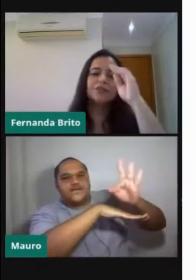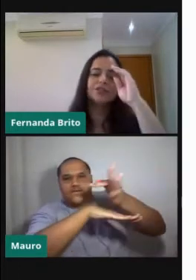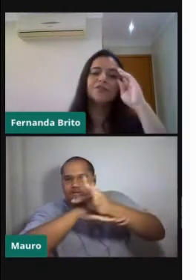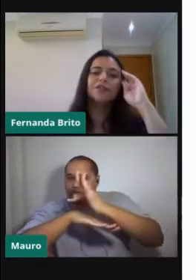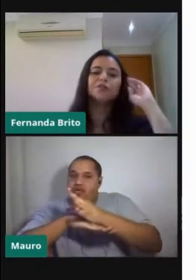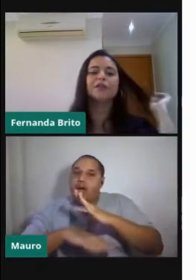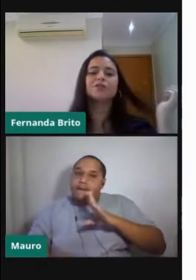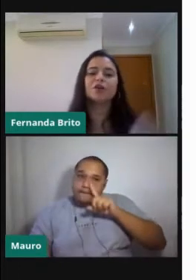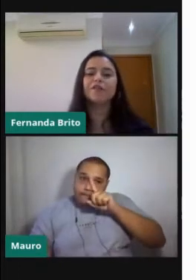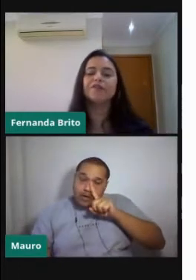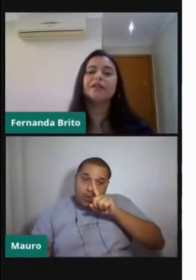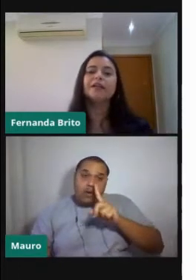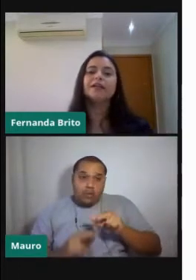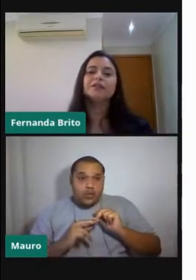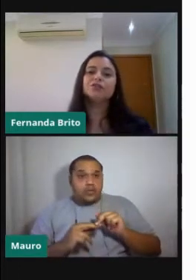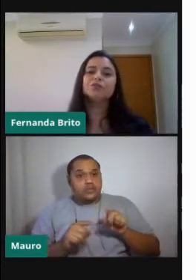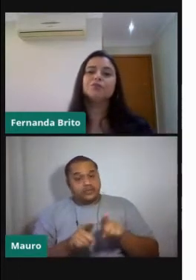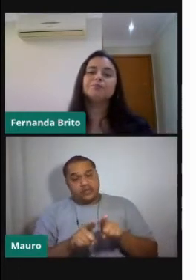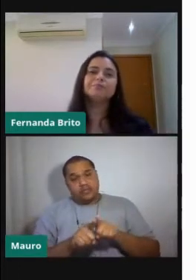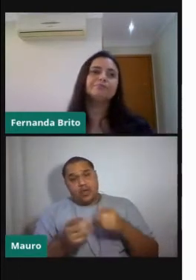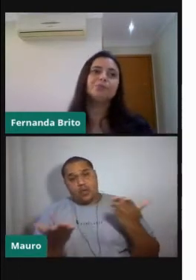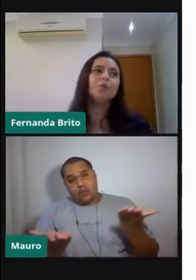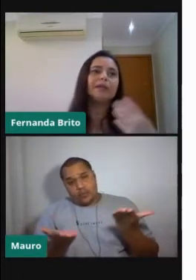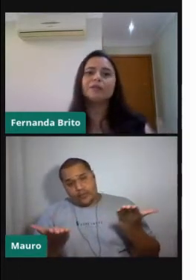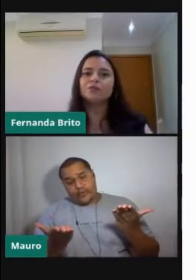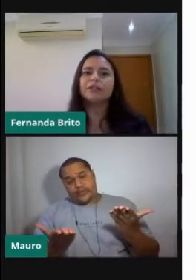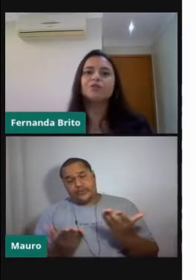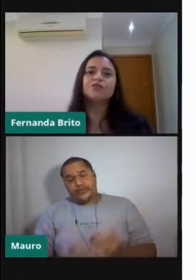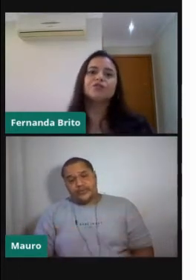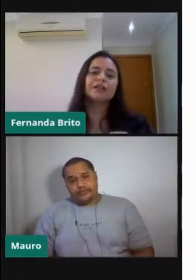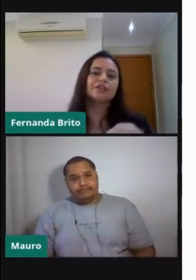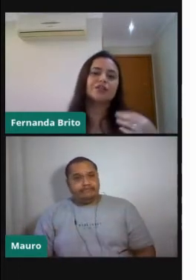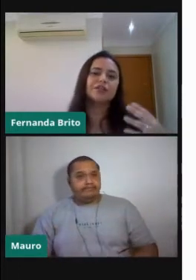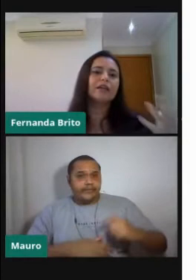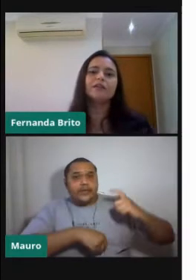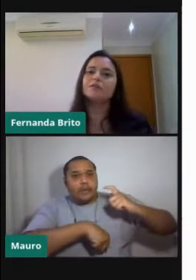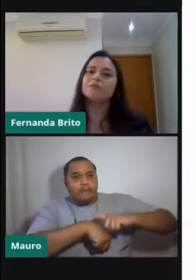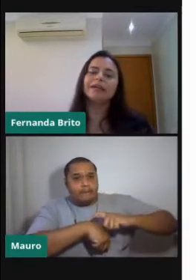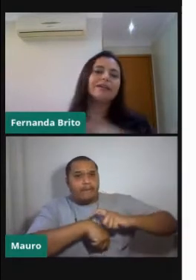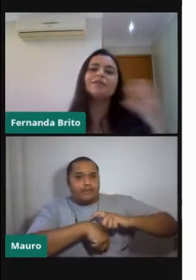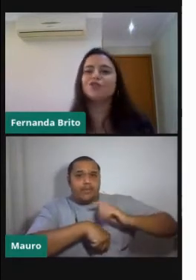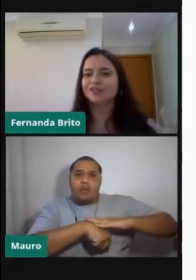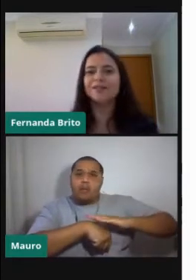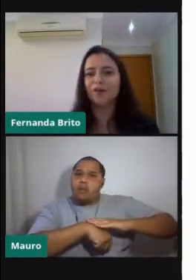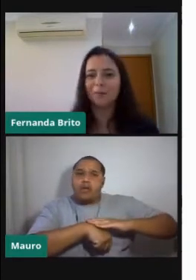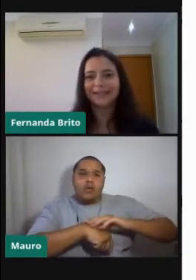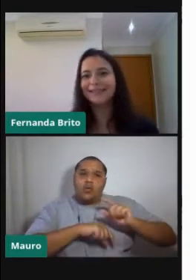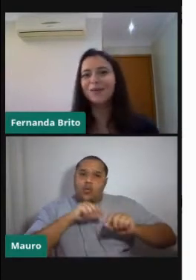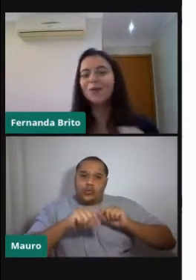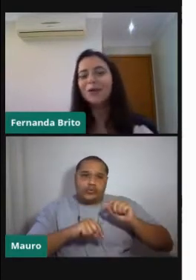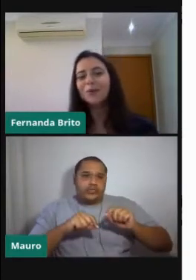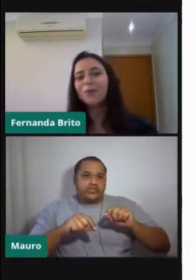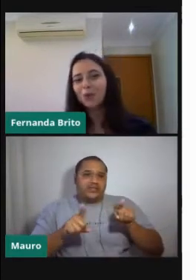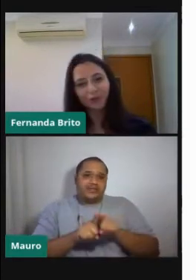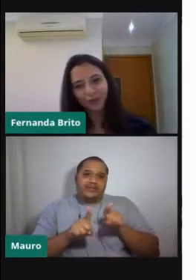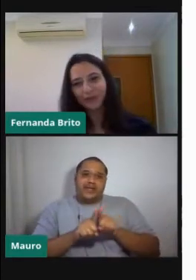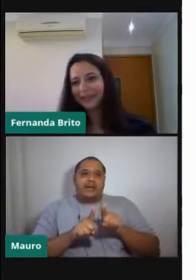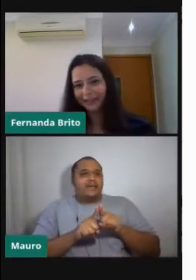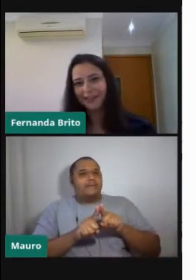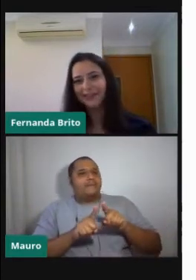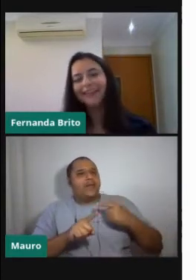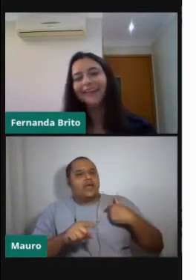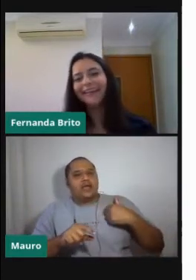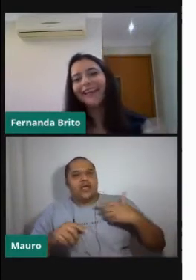né? Então, a gente, infelizmente, sofre de um momento, né, onde a gente tem uma crise de desinformação